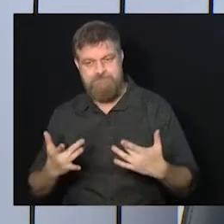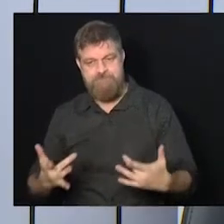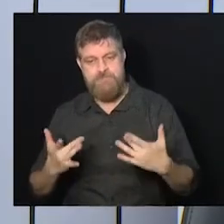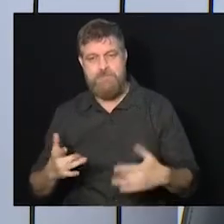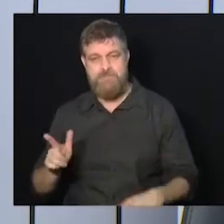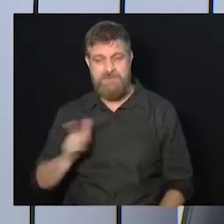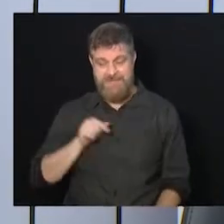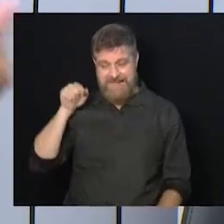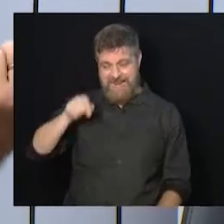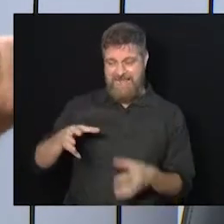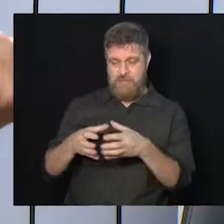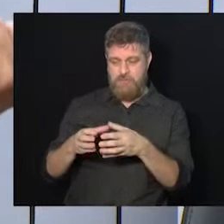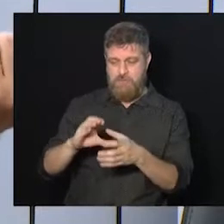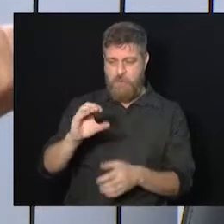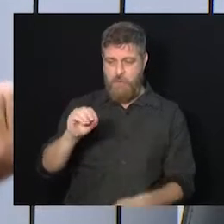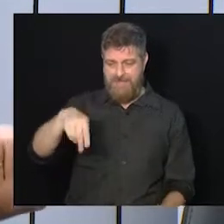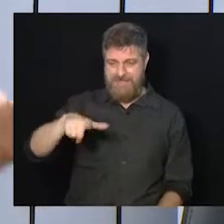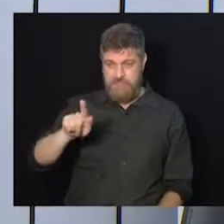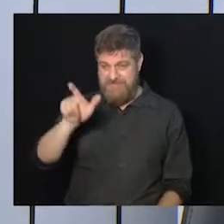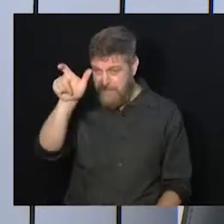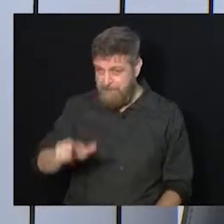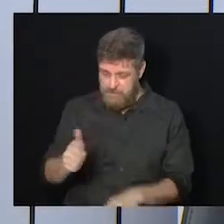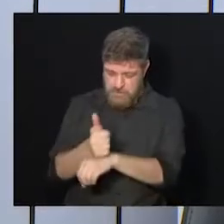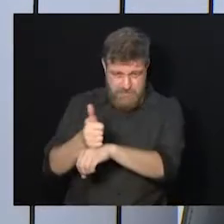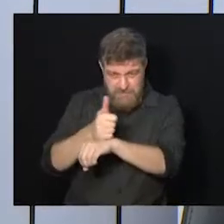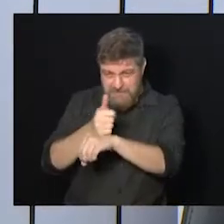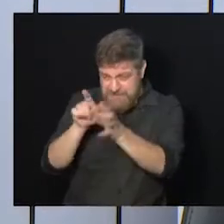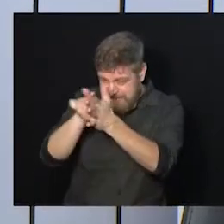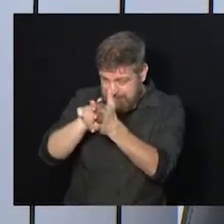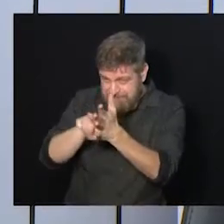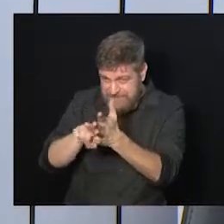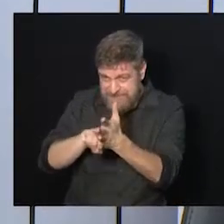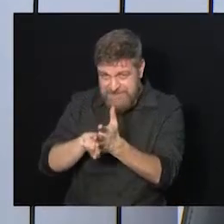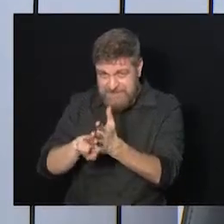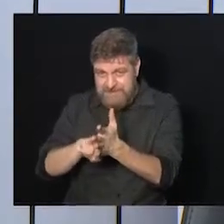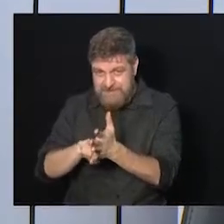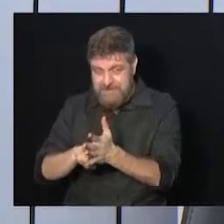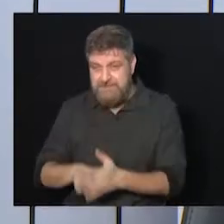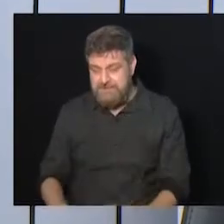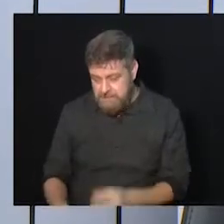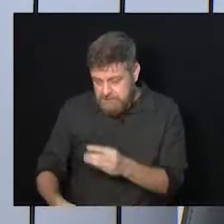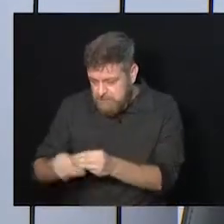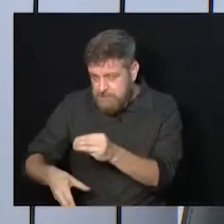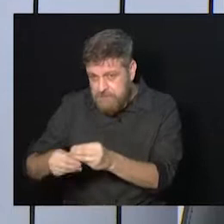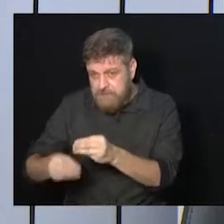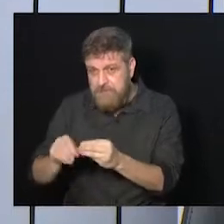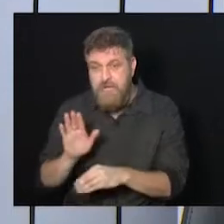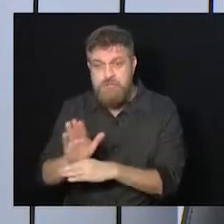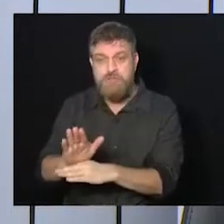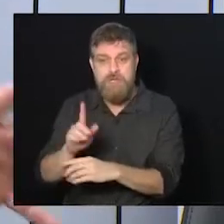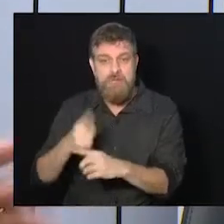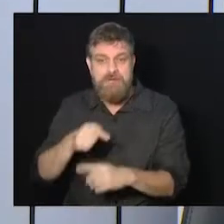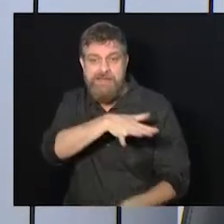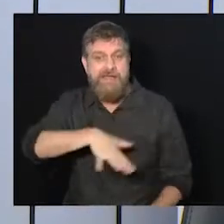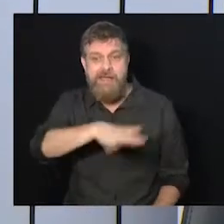tem nas ONGs pessoas, especialistas, estudiosos, pesquisadores que dão a sua contribuição, até porque não consegue campo